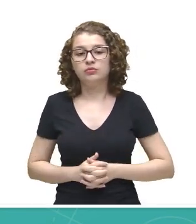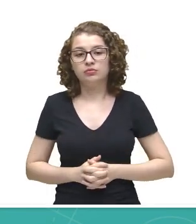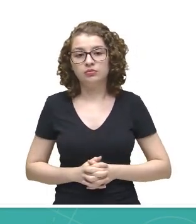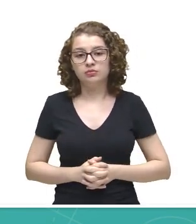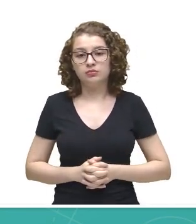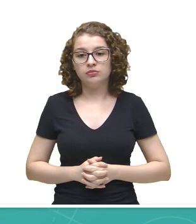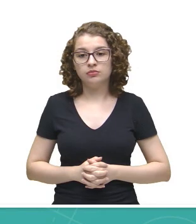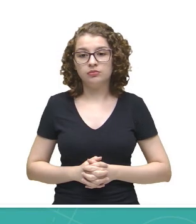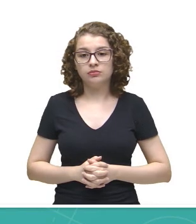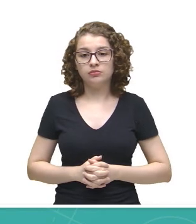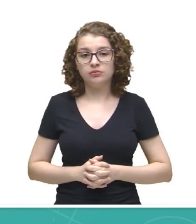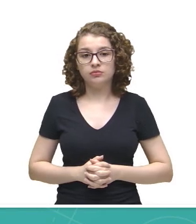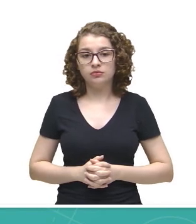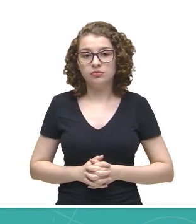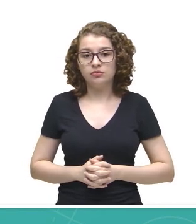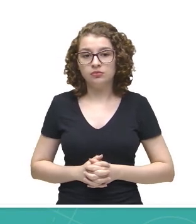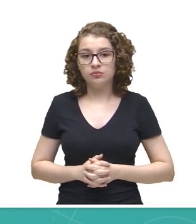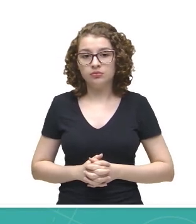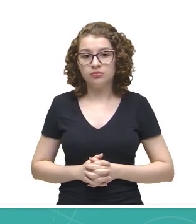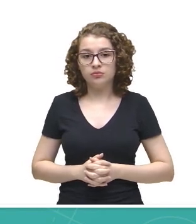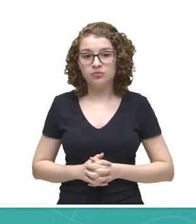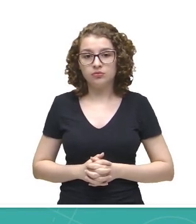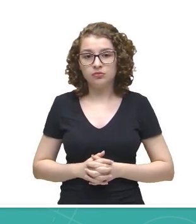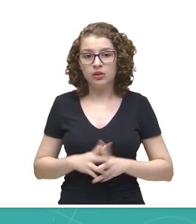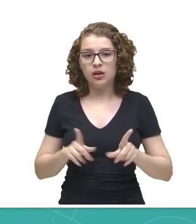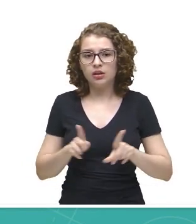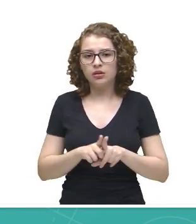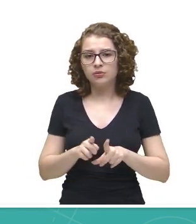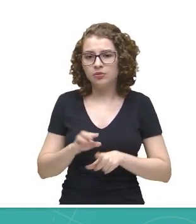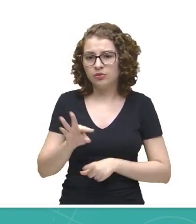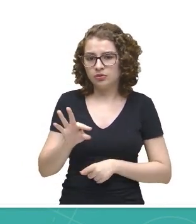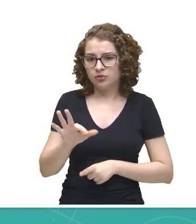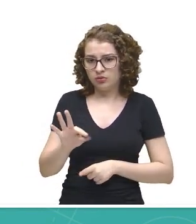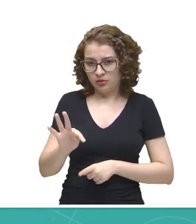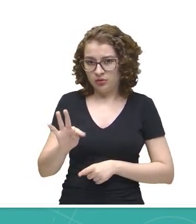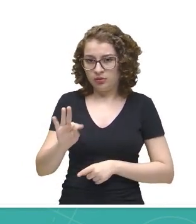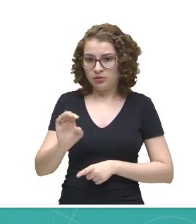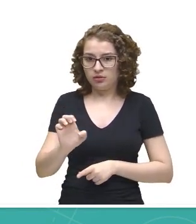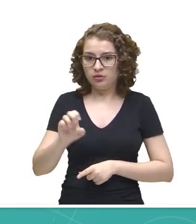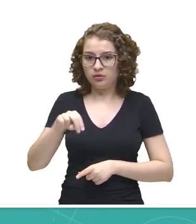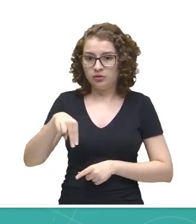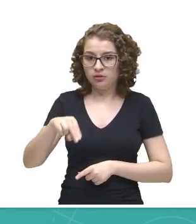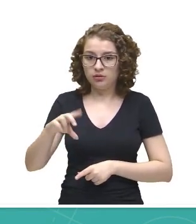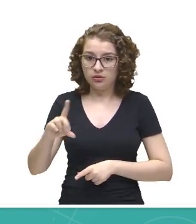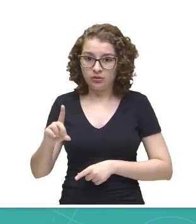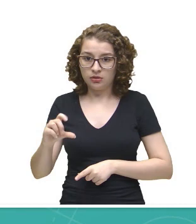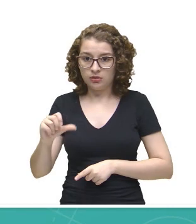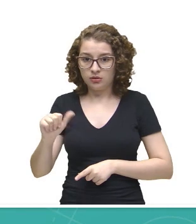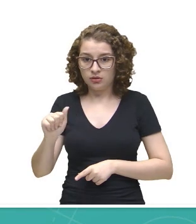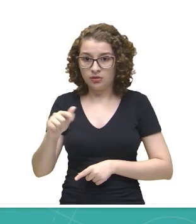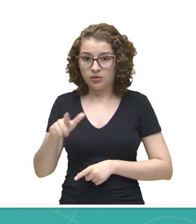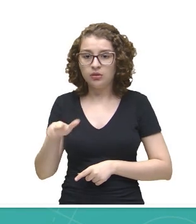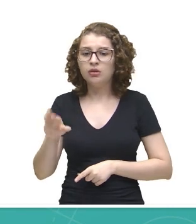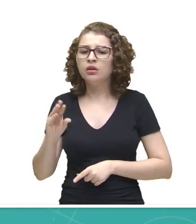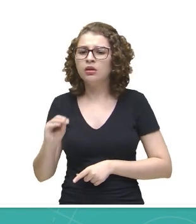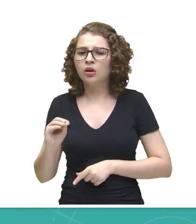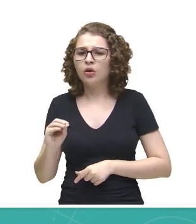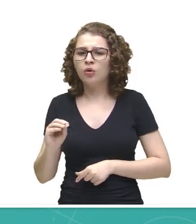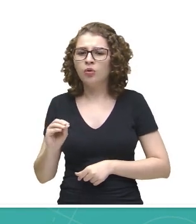frouxo. Onde é encontrado ali nos tendões, a gente observou que ele é formado pelo tecido conjuntivo denso